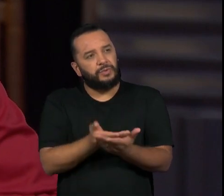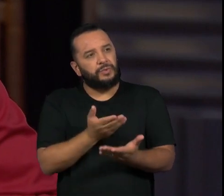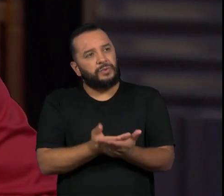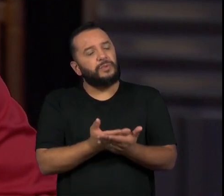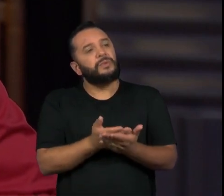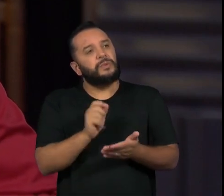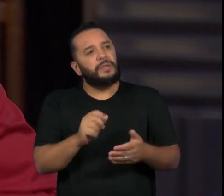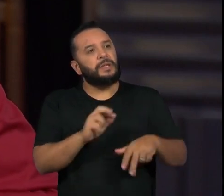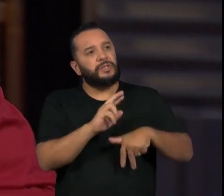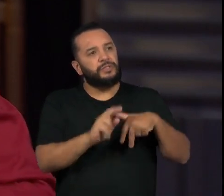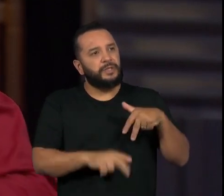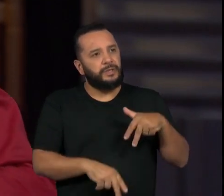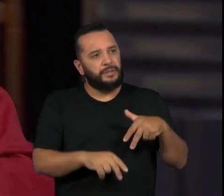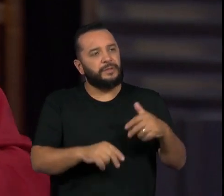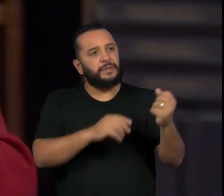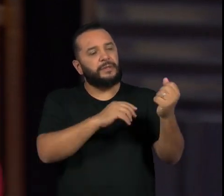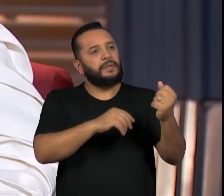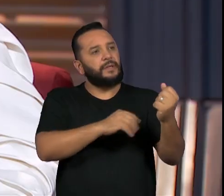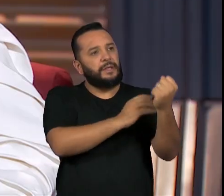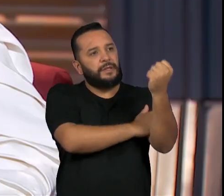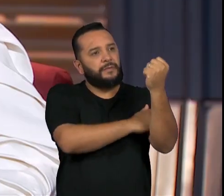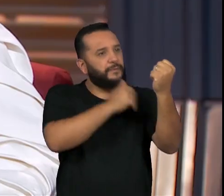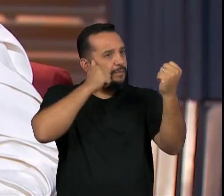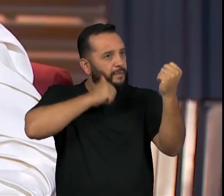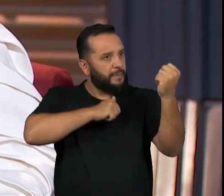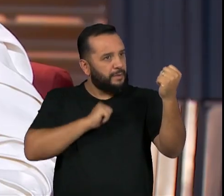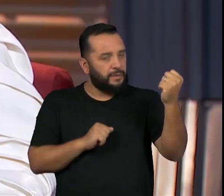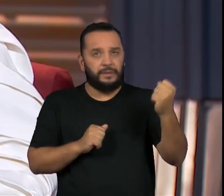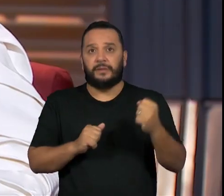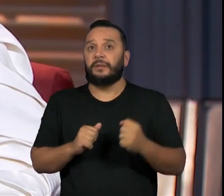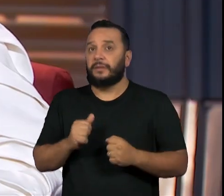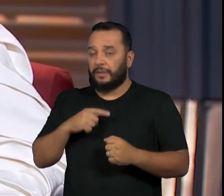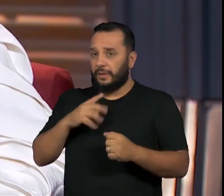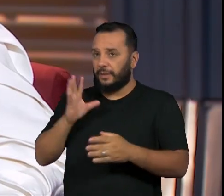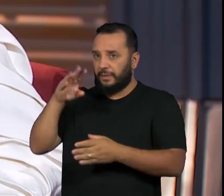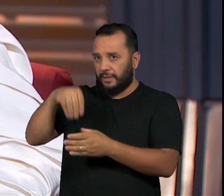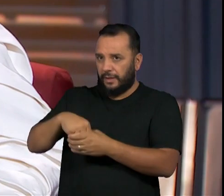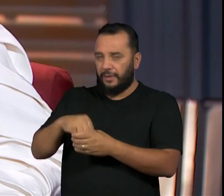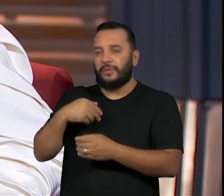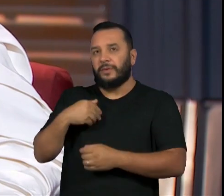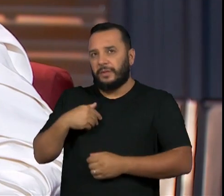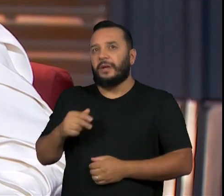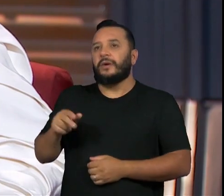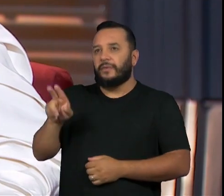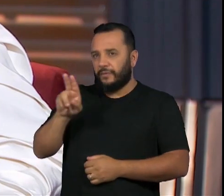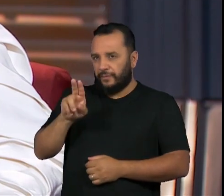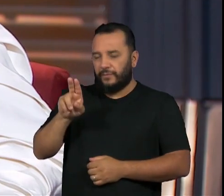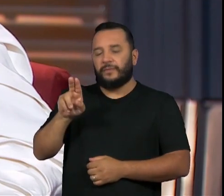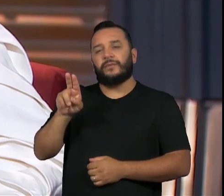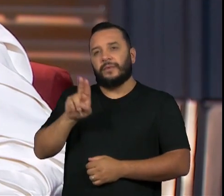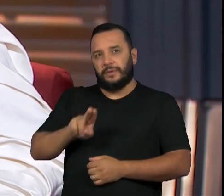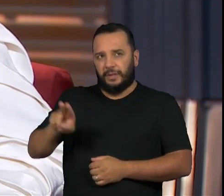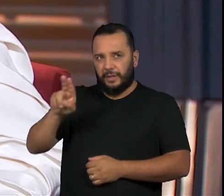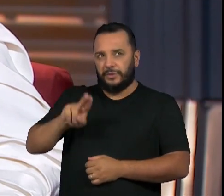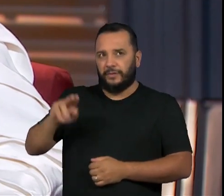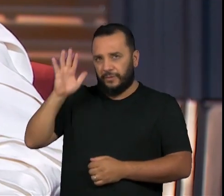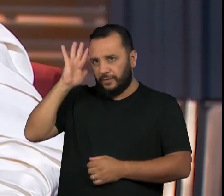Feminismo. Que departamento é esse? Um departamento que está dentro da Faculdade de Filosofia e Ciências Humanas, da UFBA.